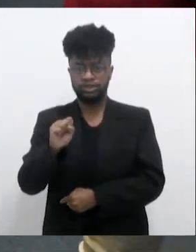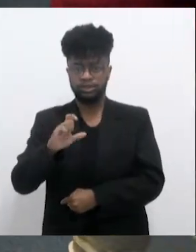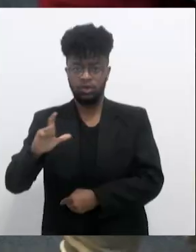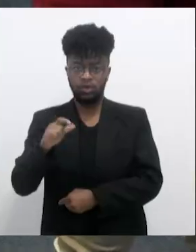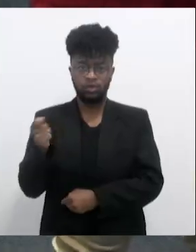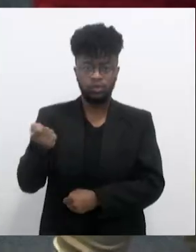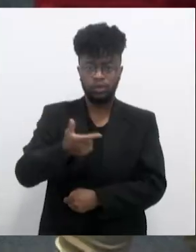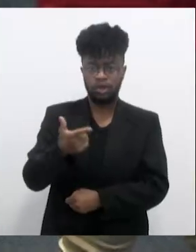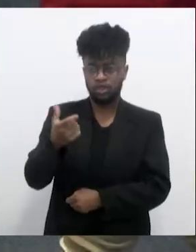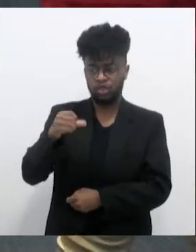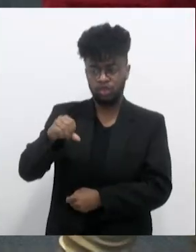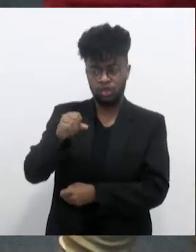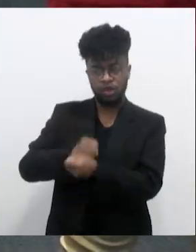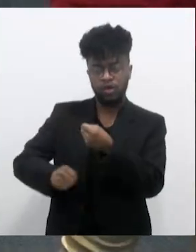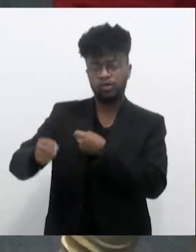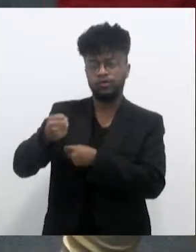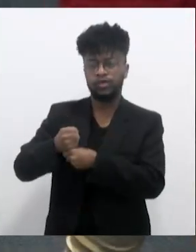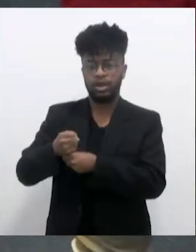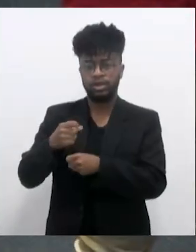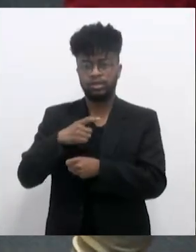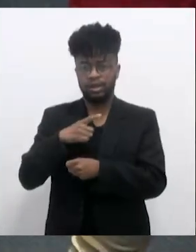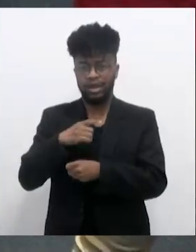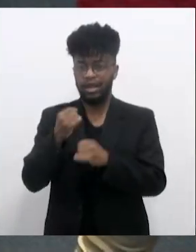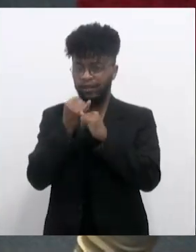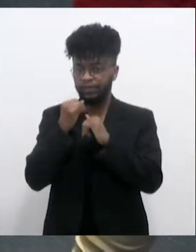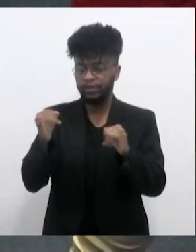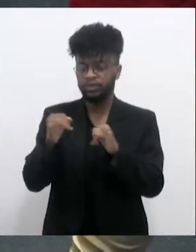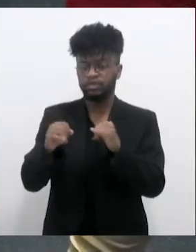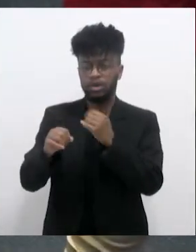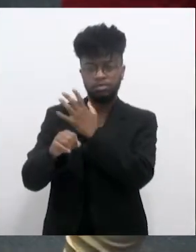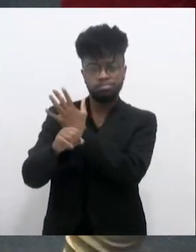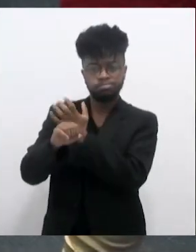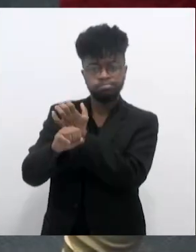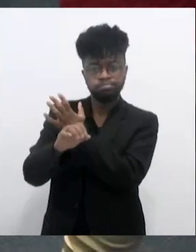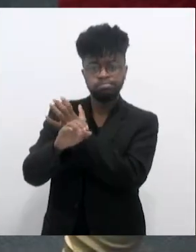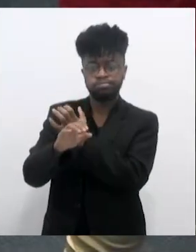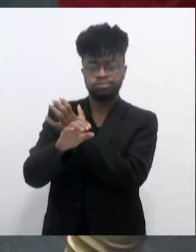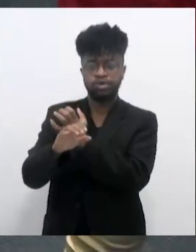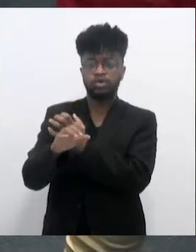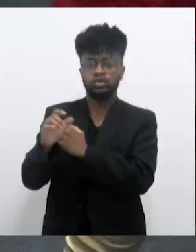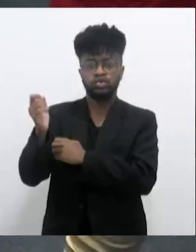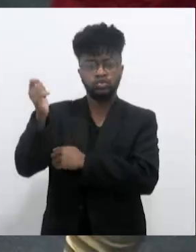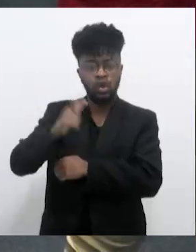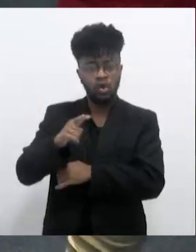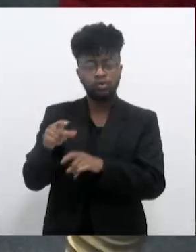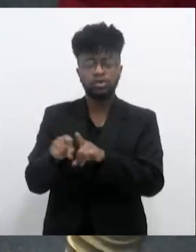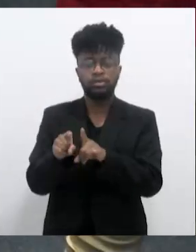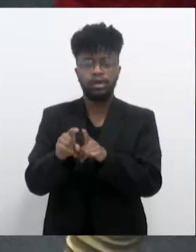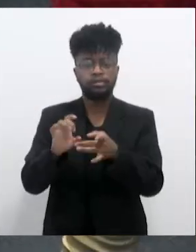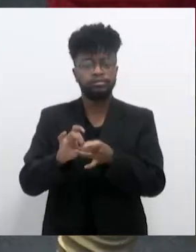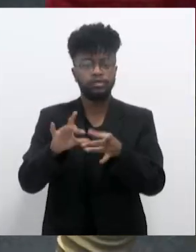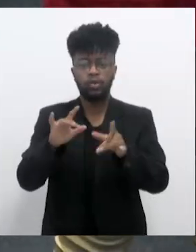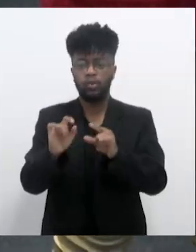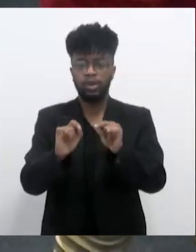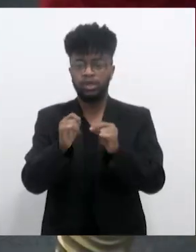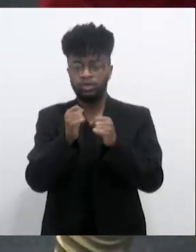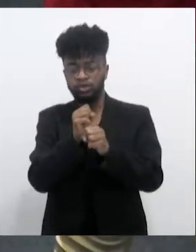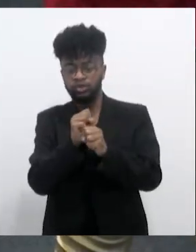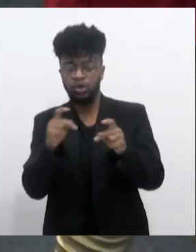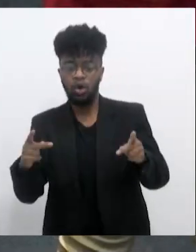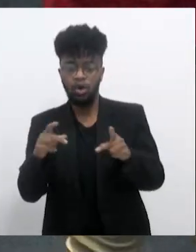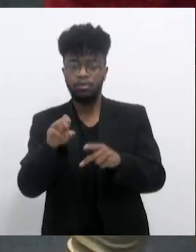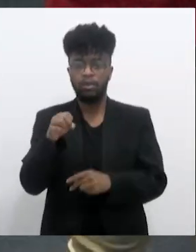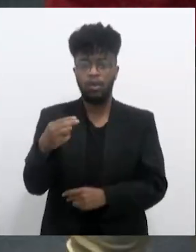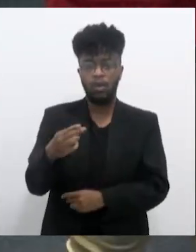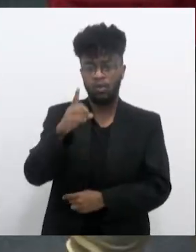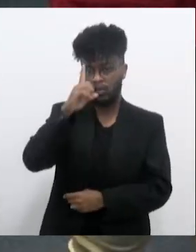Mais disponibilidade de energia solar e eólica que permitem, por exemplo, um shopping ou até um